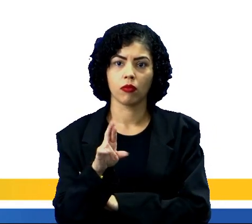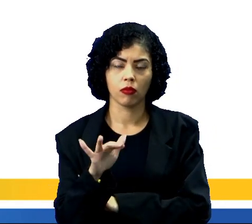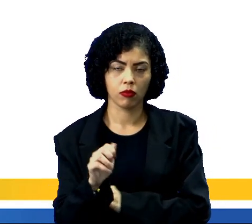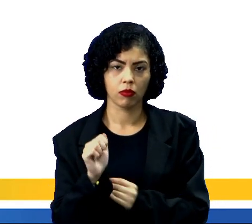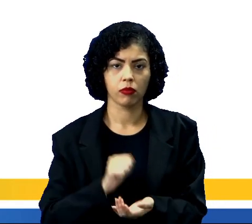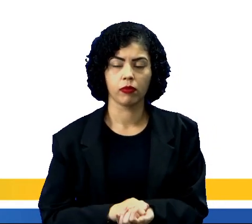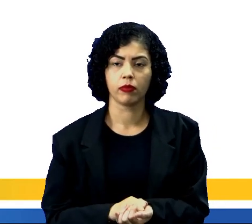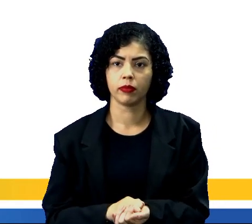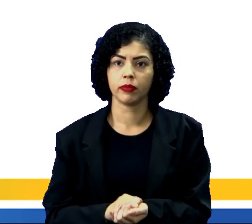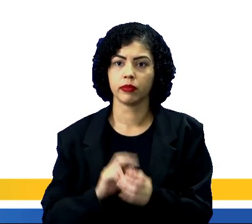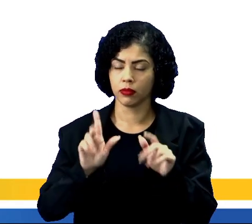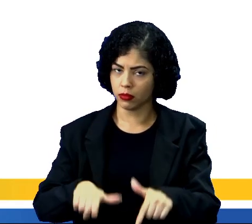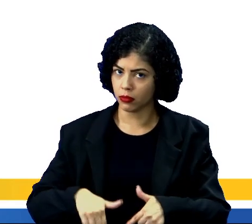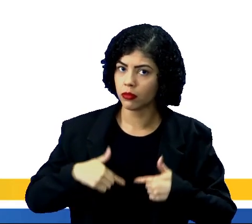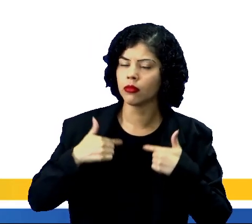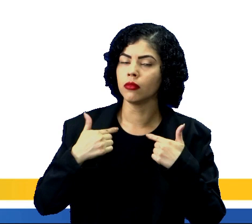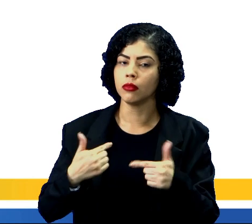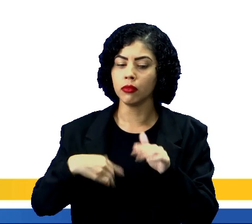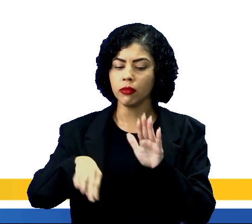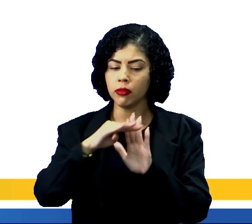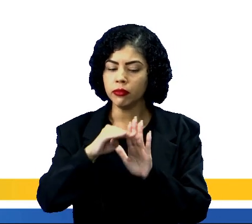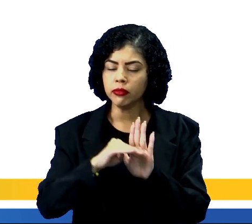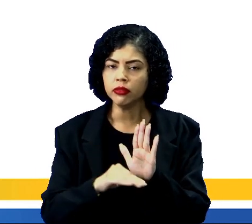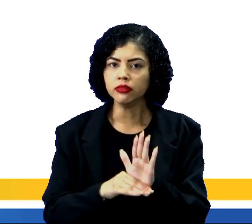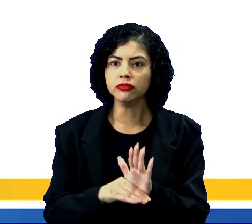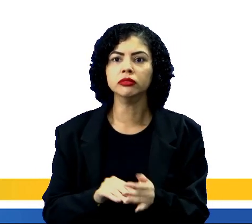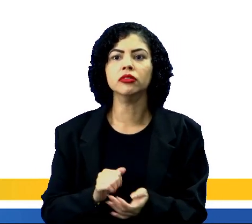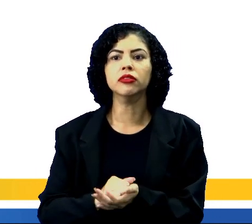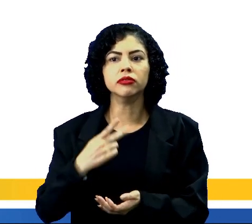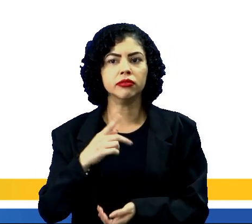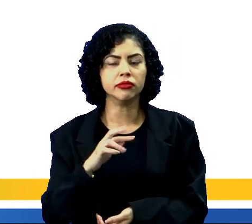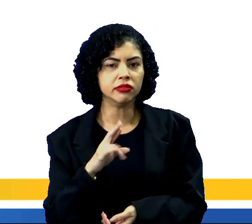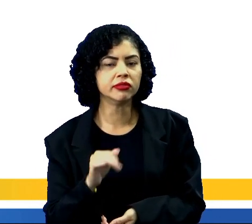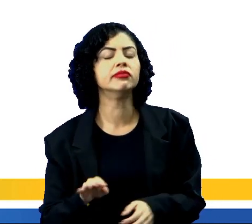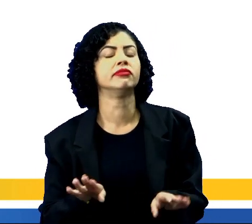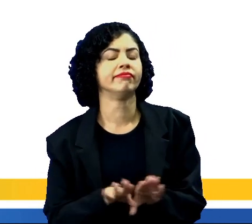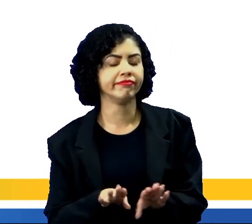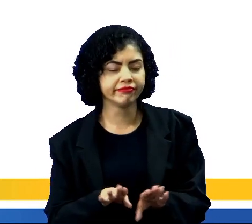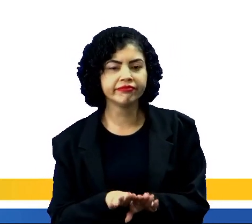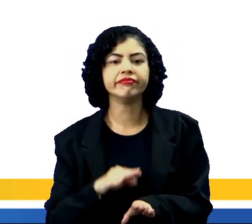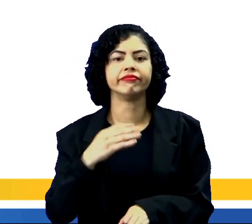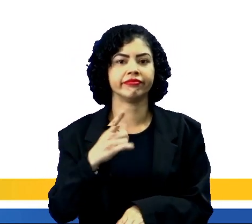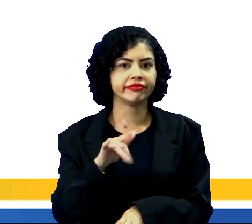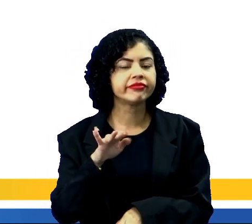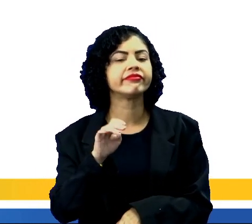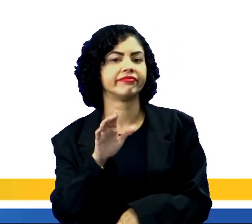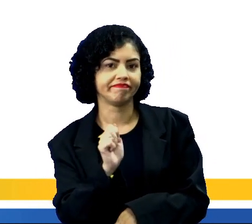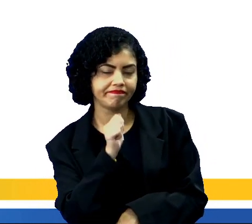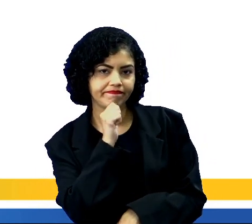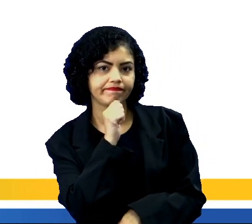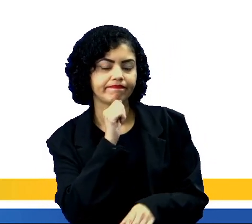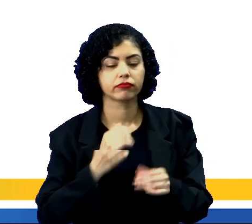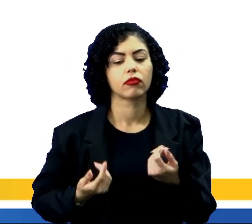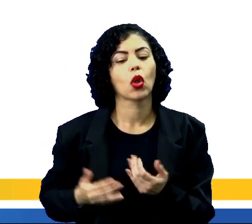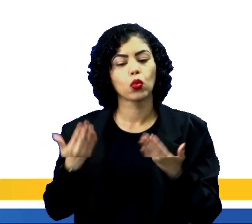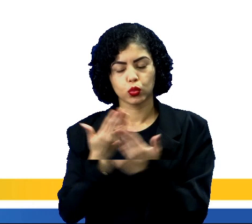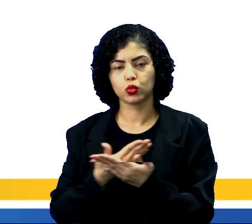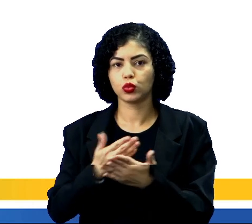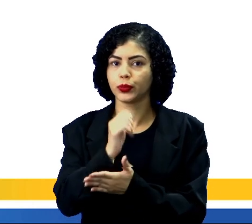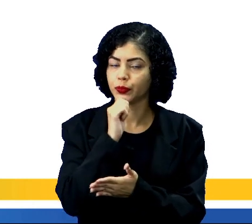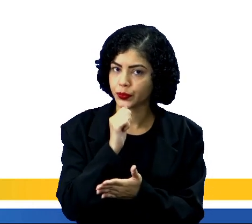Romana foi marcada pela luta de classes entre patrícios e plebeus. Os patrícios lutavam para preservar